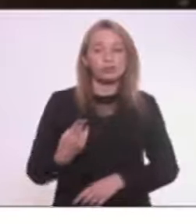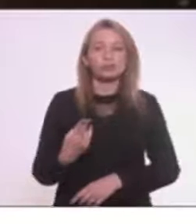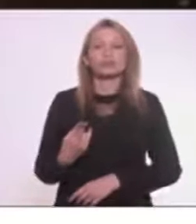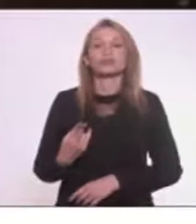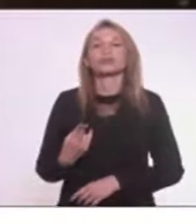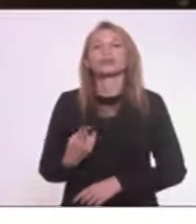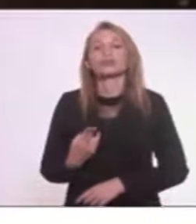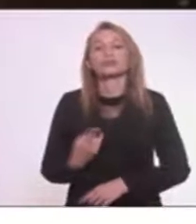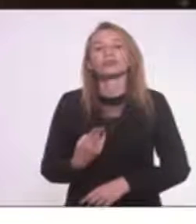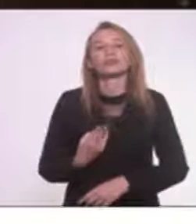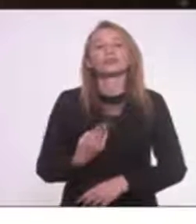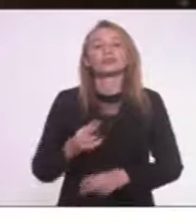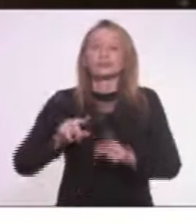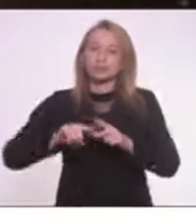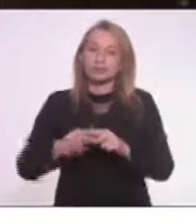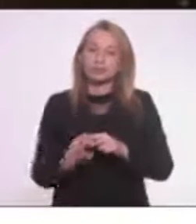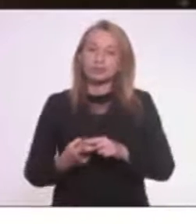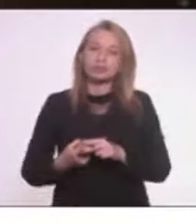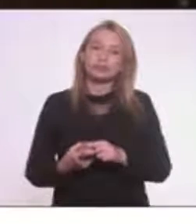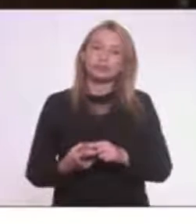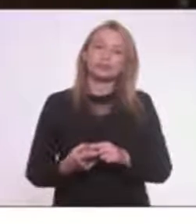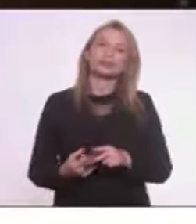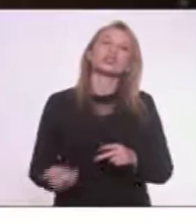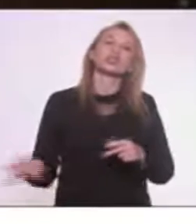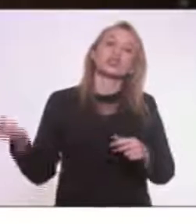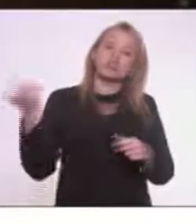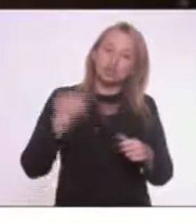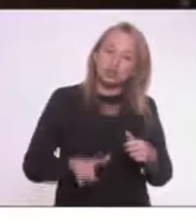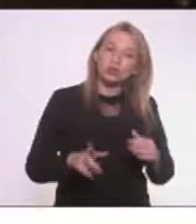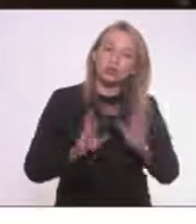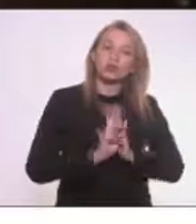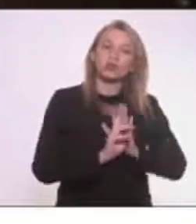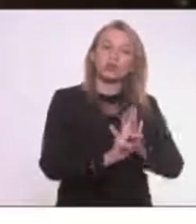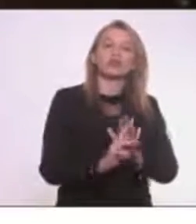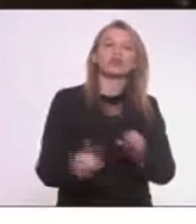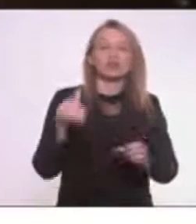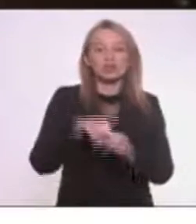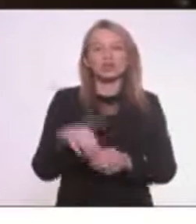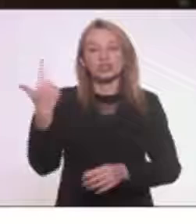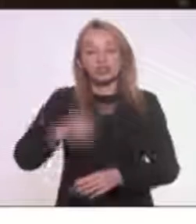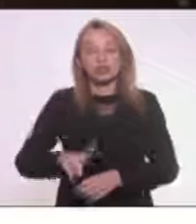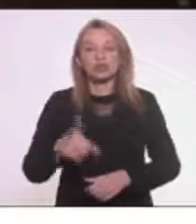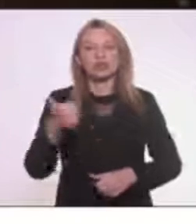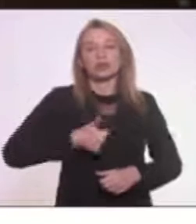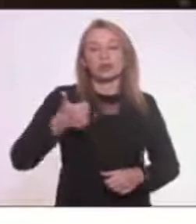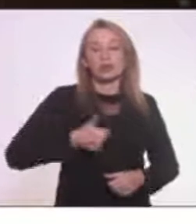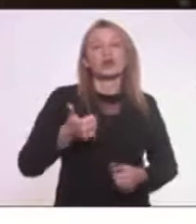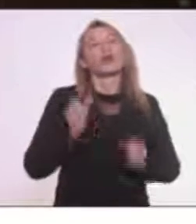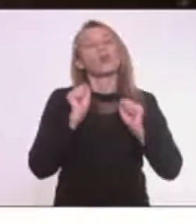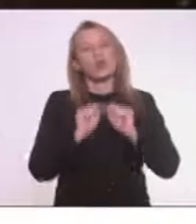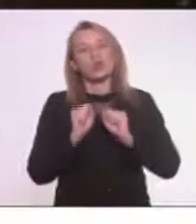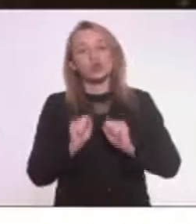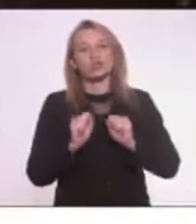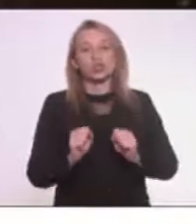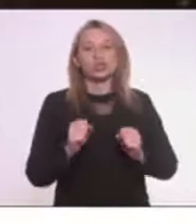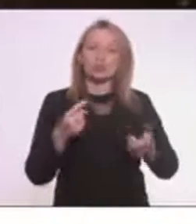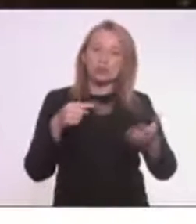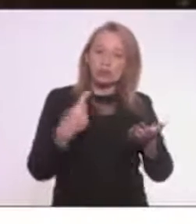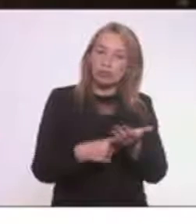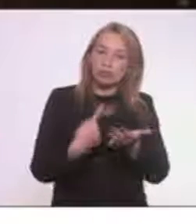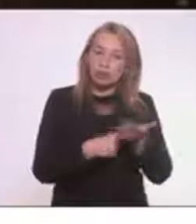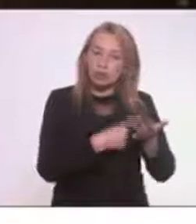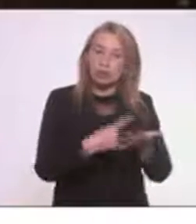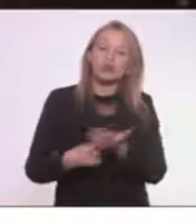ter que ser modificada e reapresentada para ser votada de novo em primeira, quando a gente poderia ter construído um acordo